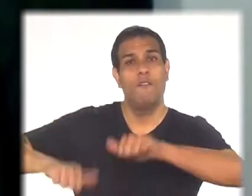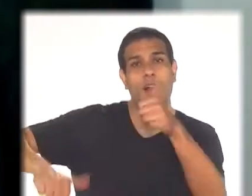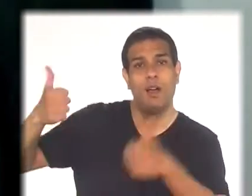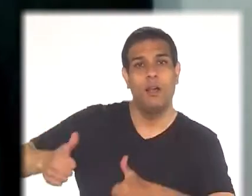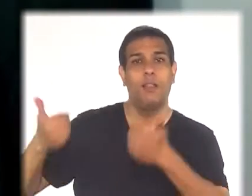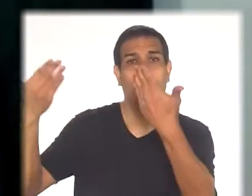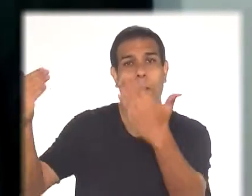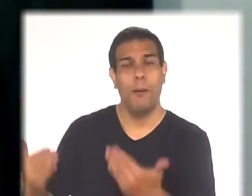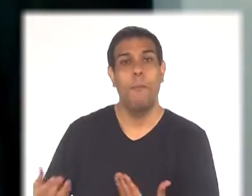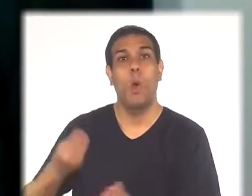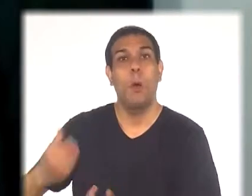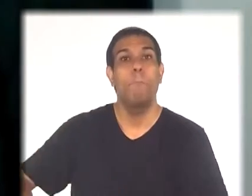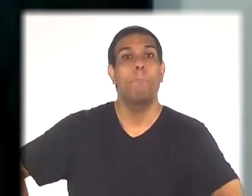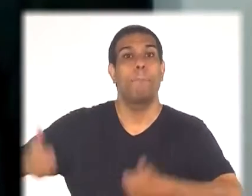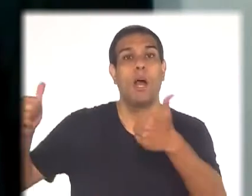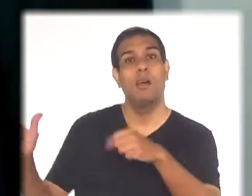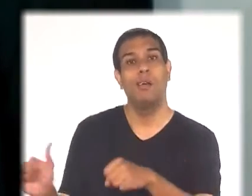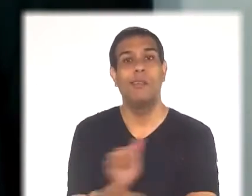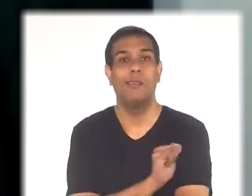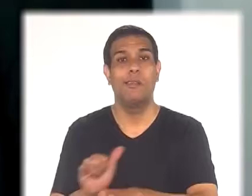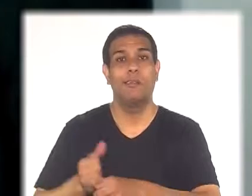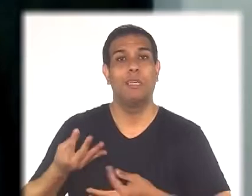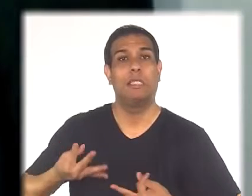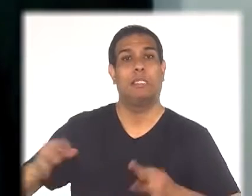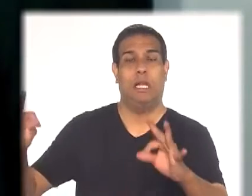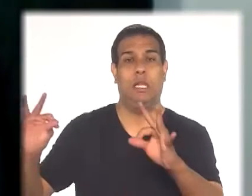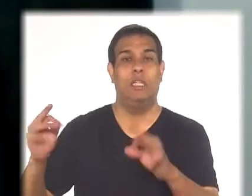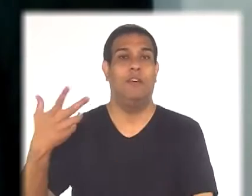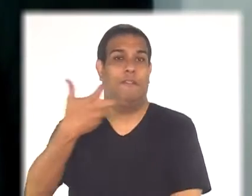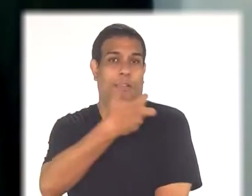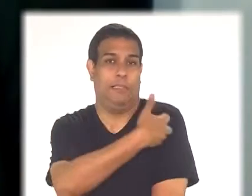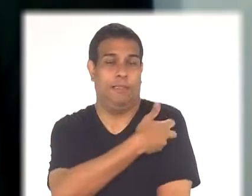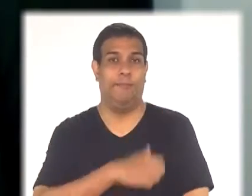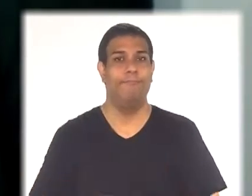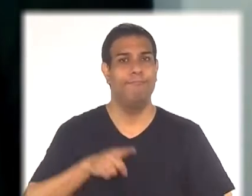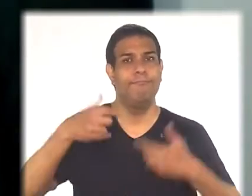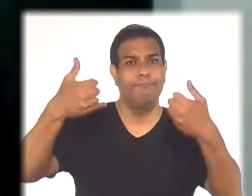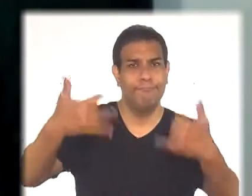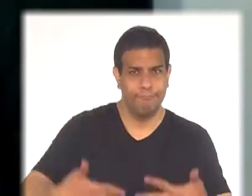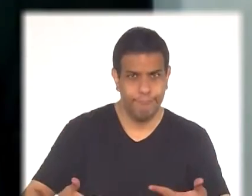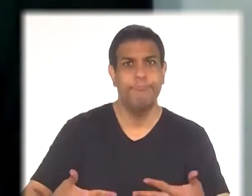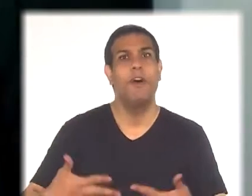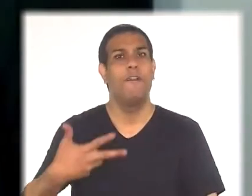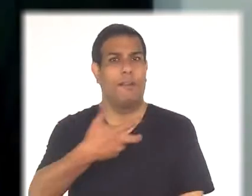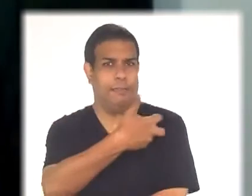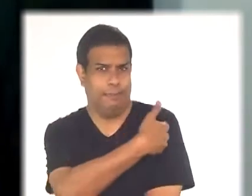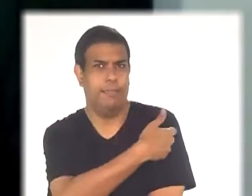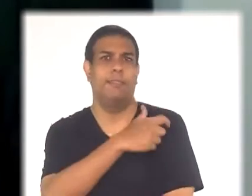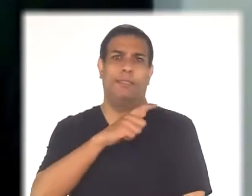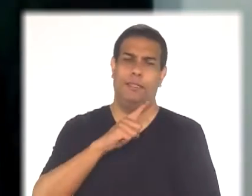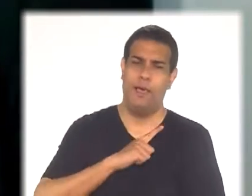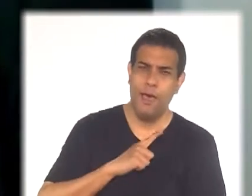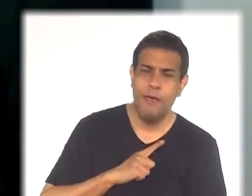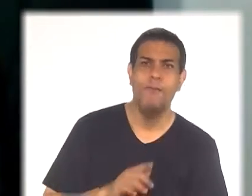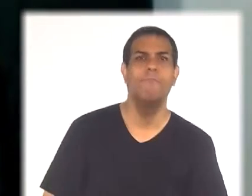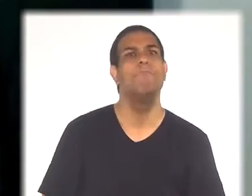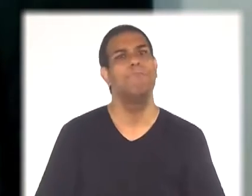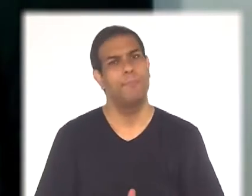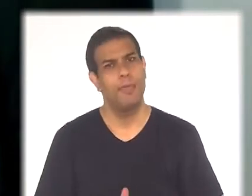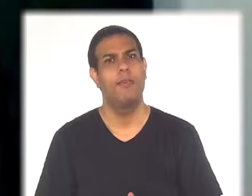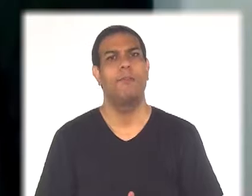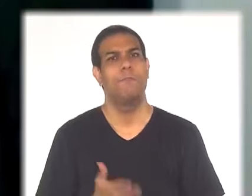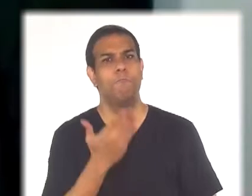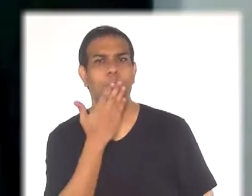na avaliação da melhor utilização dessa ferramenta, né? Eu acho que é importante salientar que vacinas têm